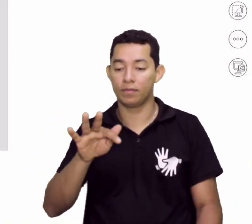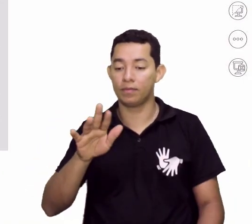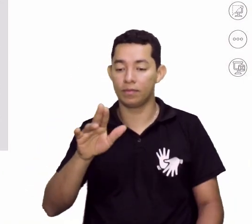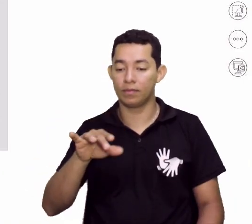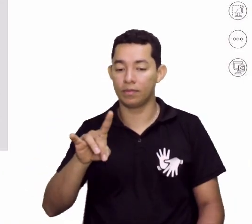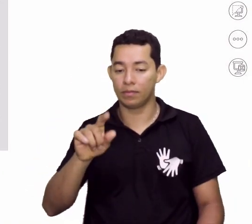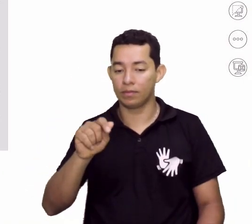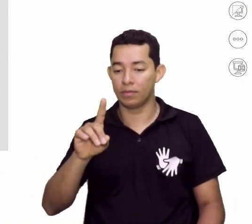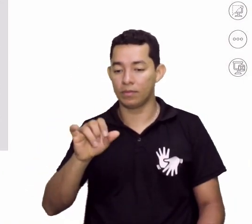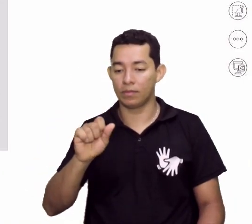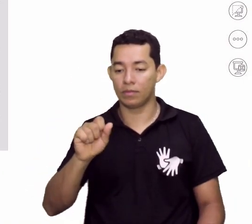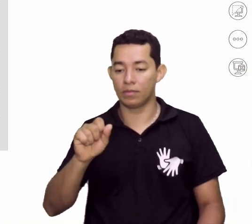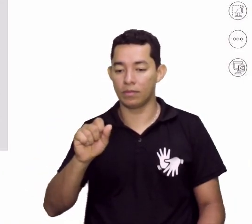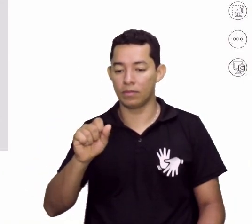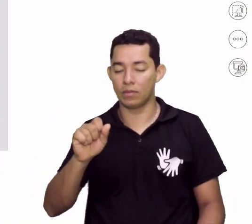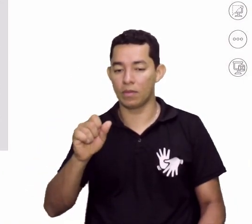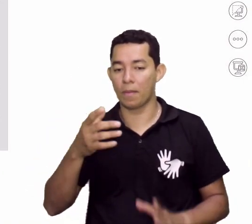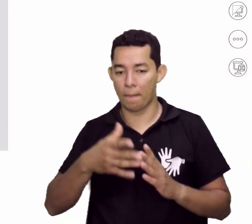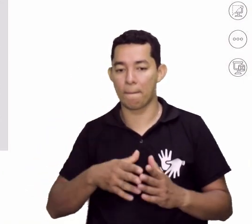Braque, né?